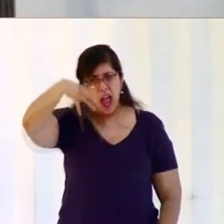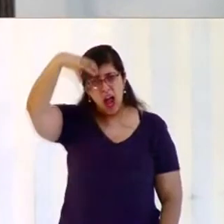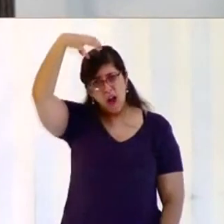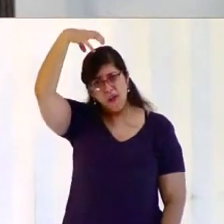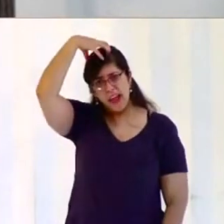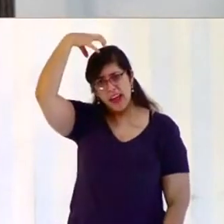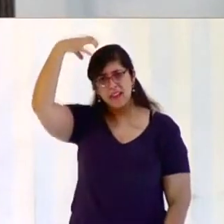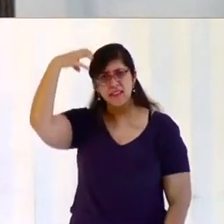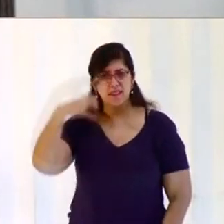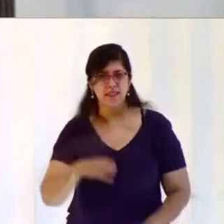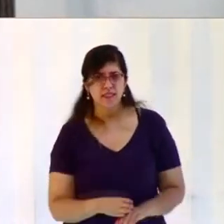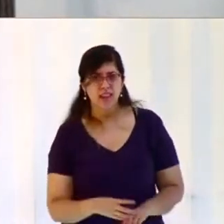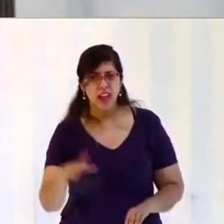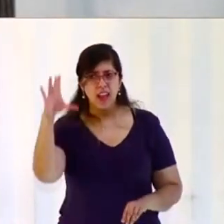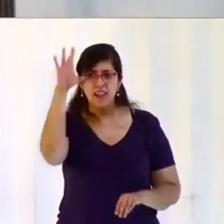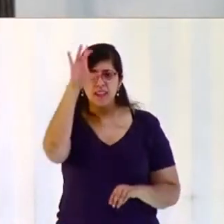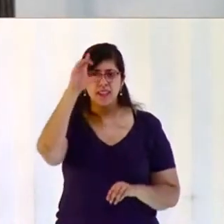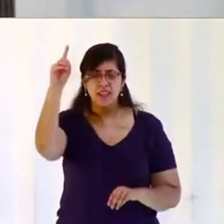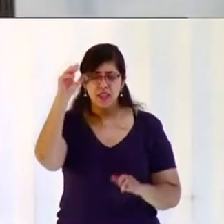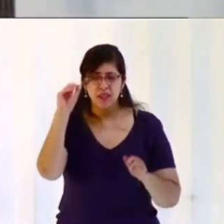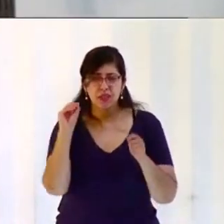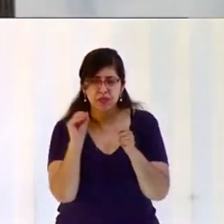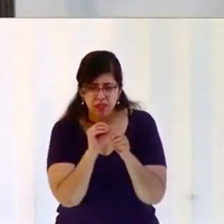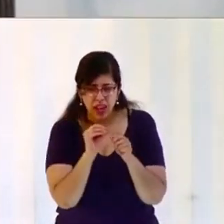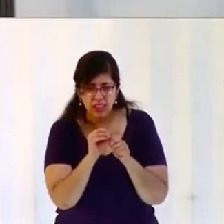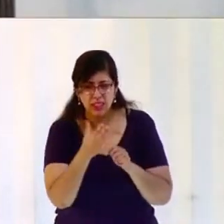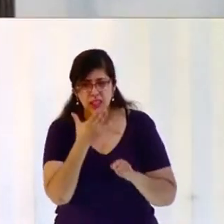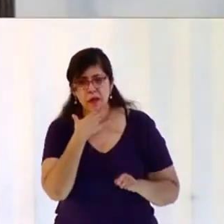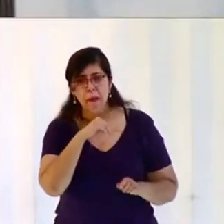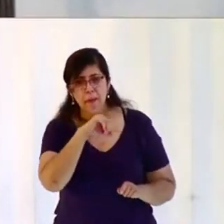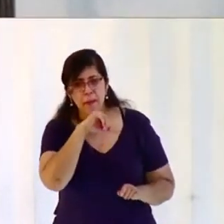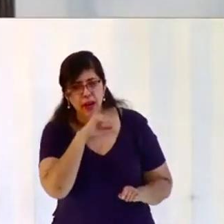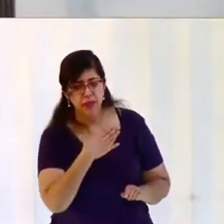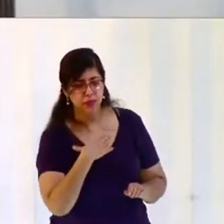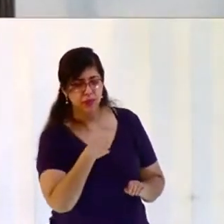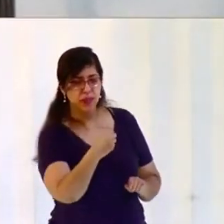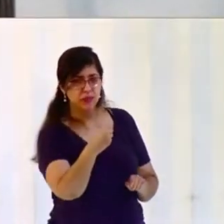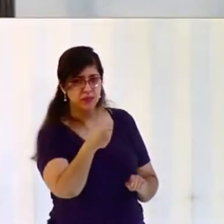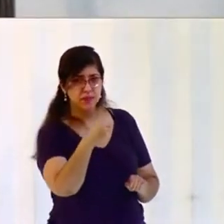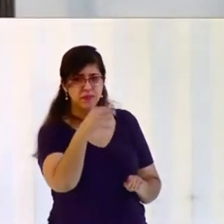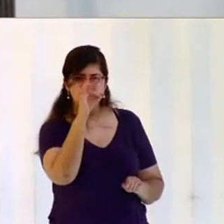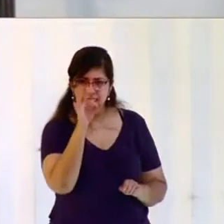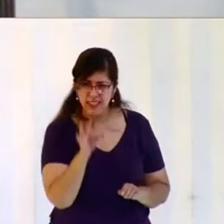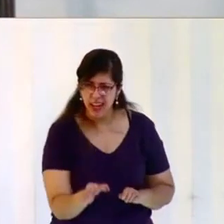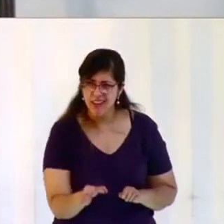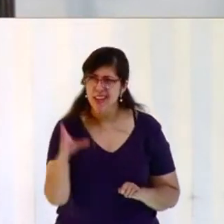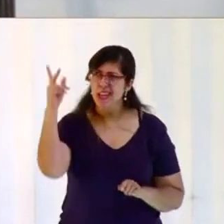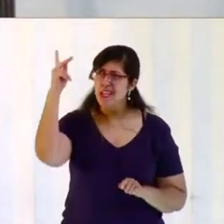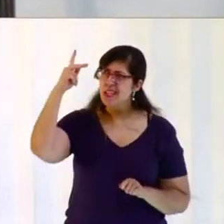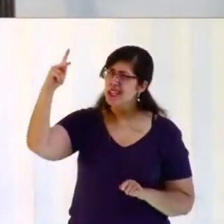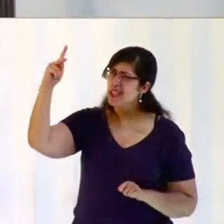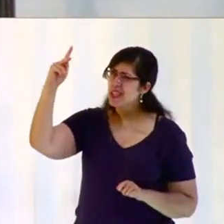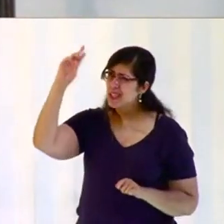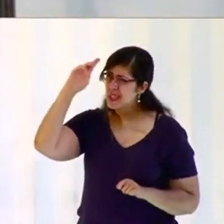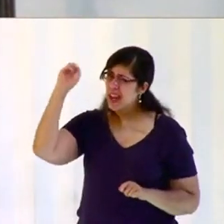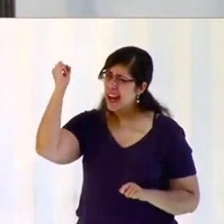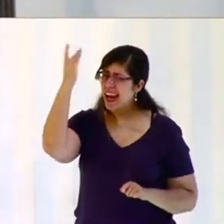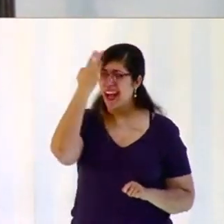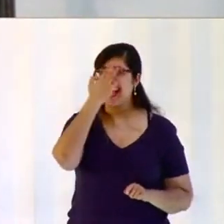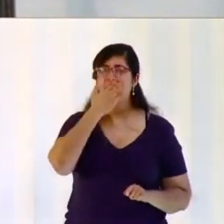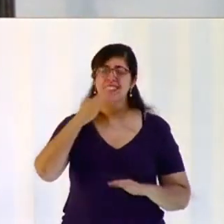de Deus, vocês pais estão levando os seus filhos. Que o Senhor, com a sua graça, nos